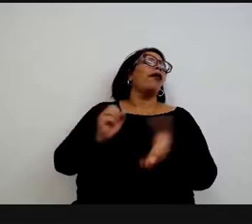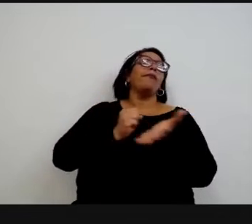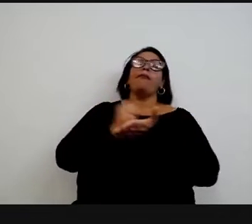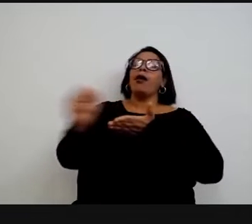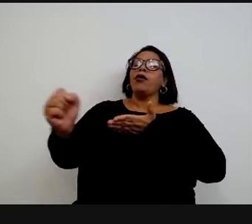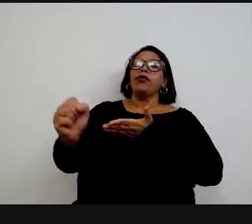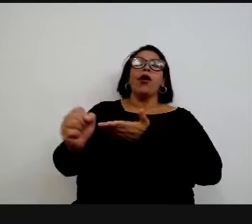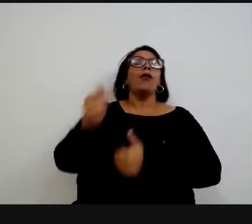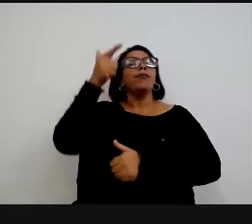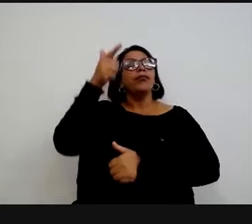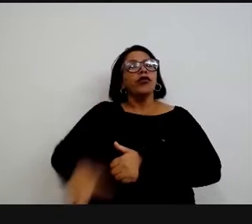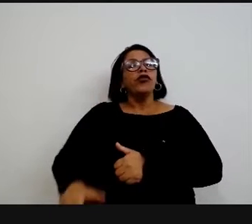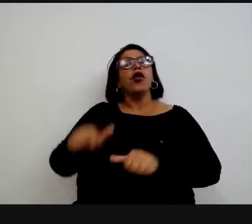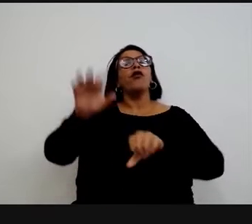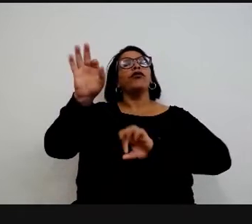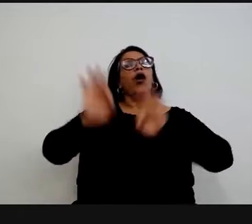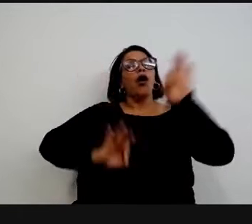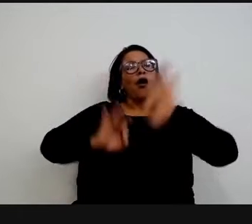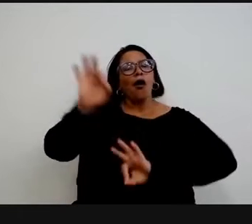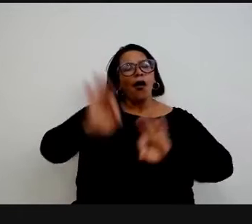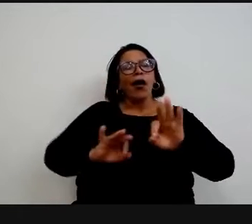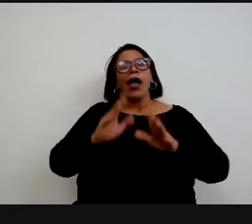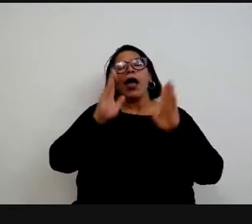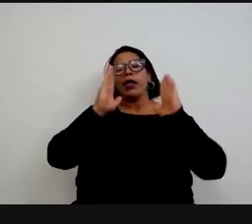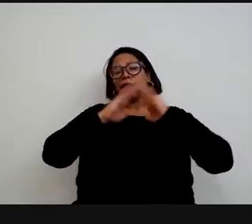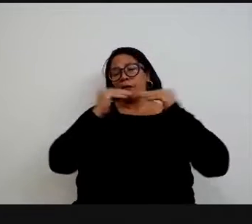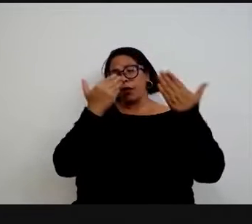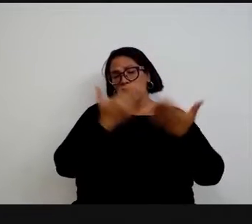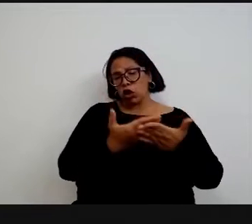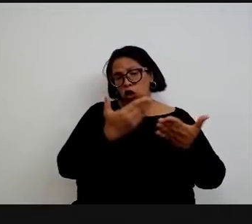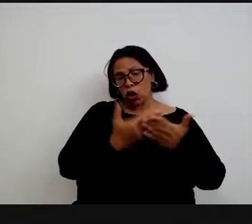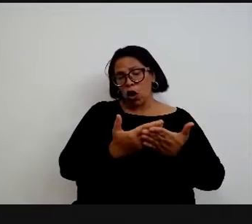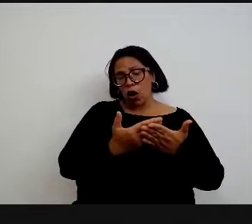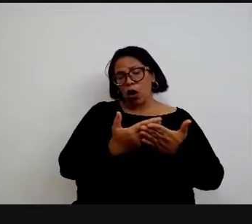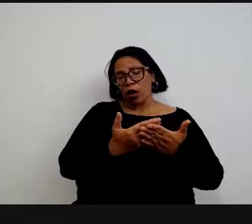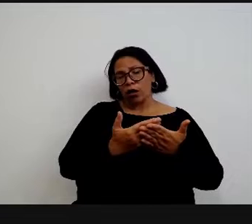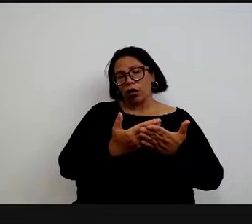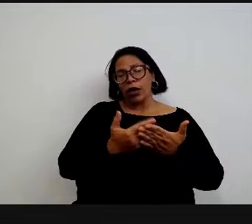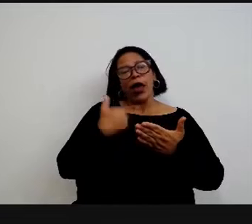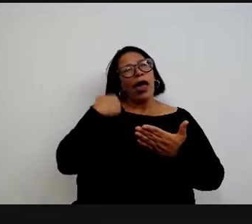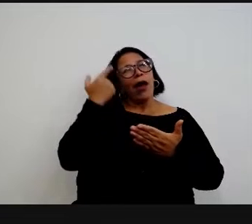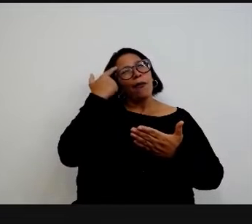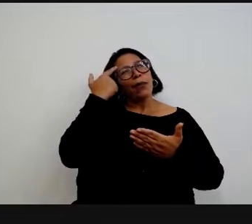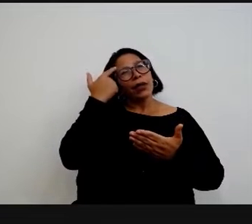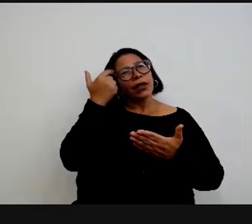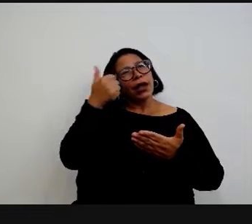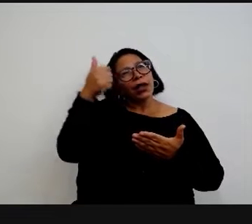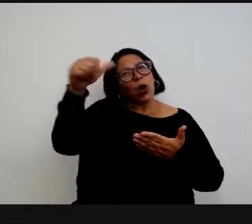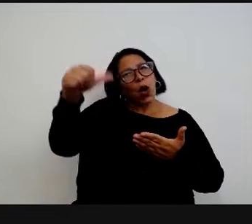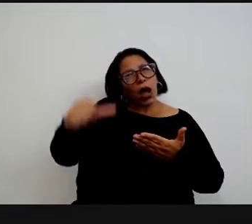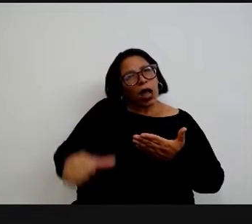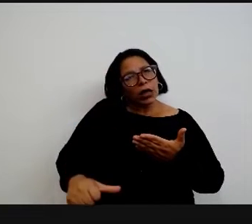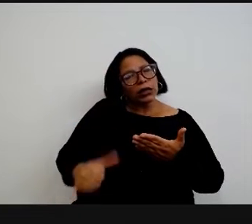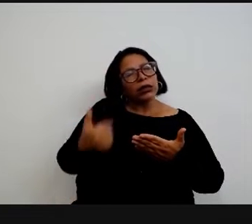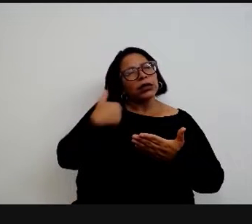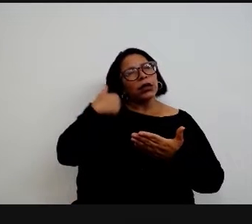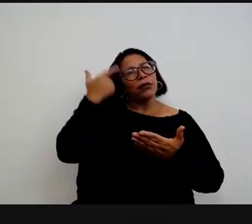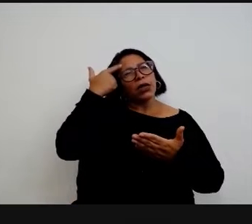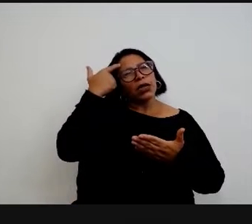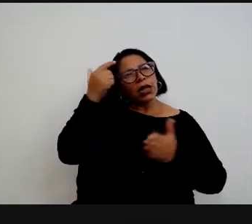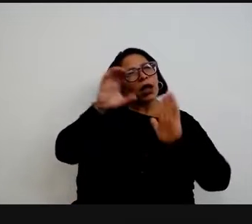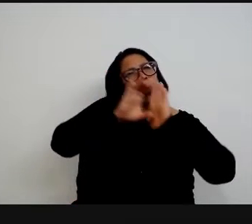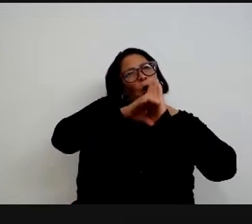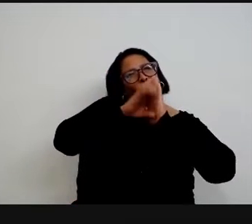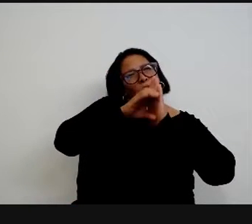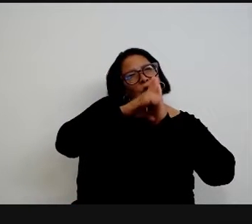já foi. Então, quer dizer. As escolas, nesse nível mais, eu estou analisando de uma forma mais conceitual, mais, sei